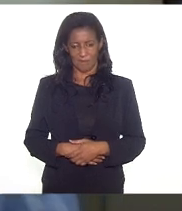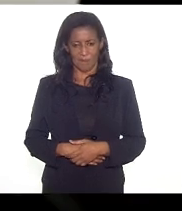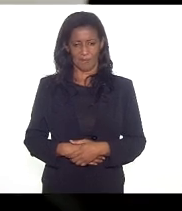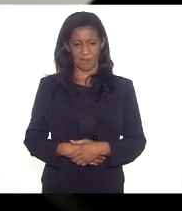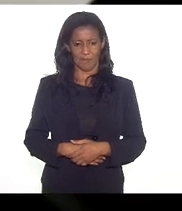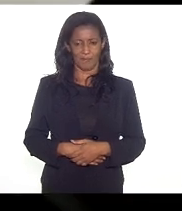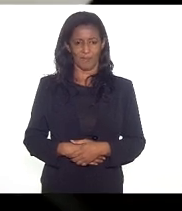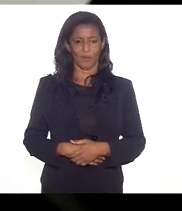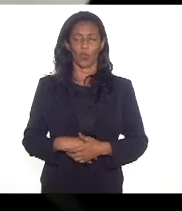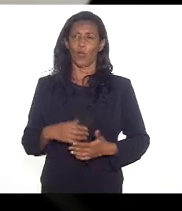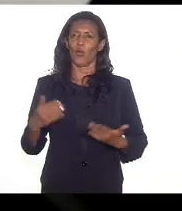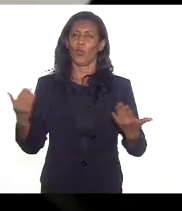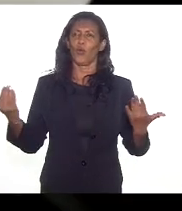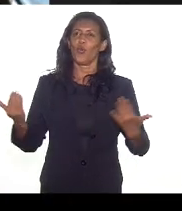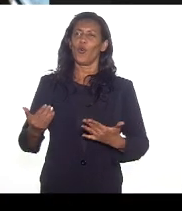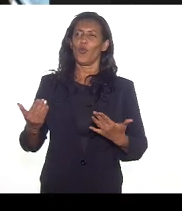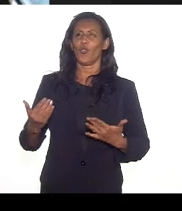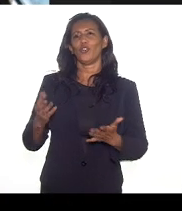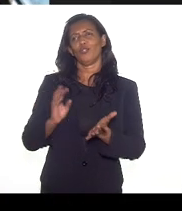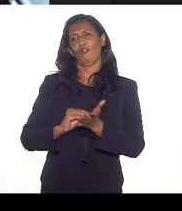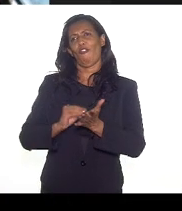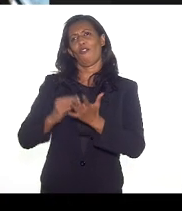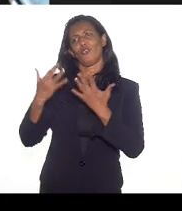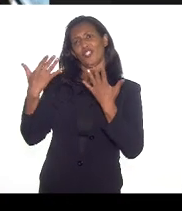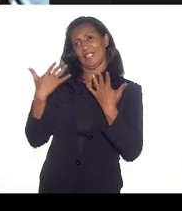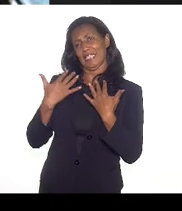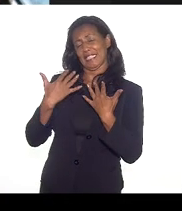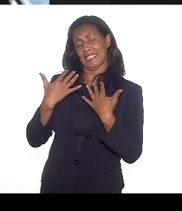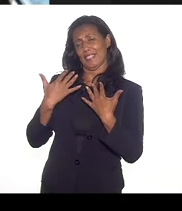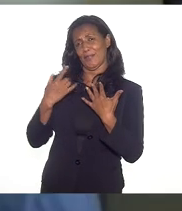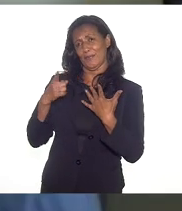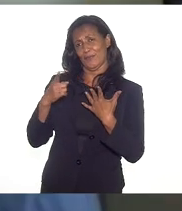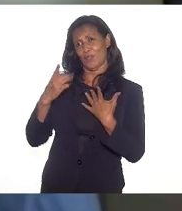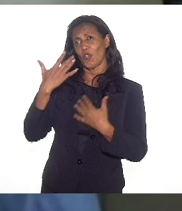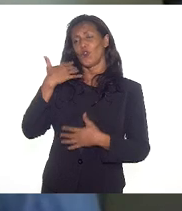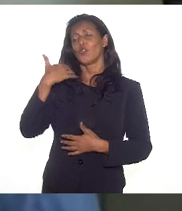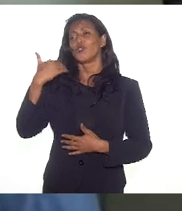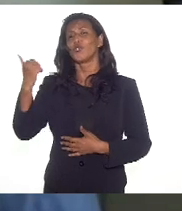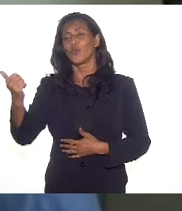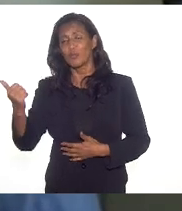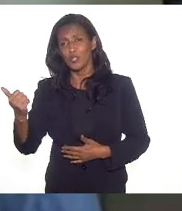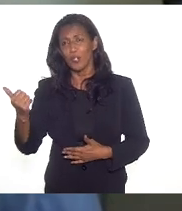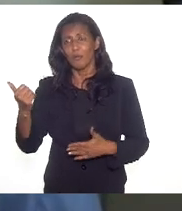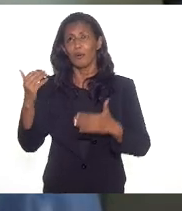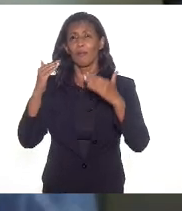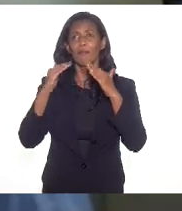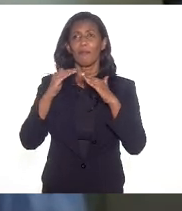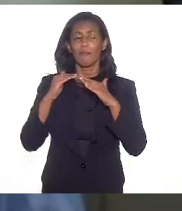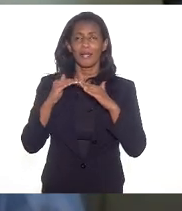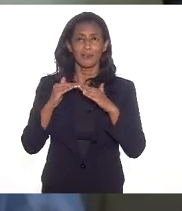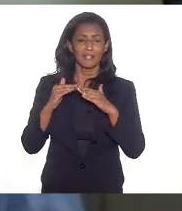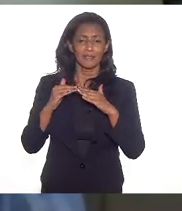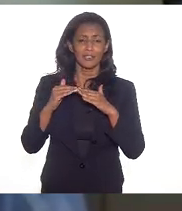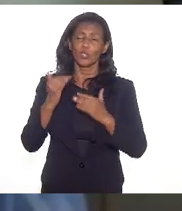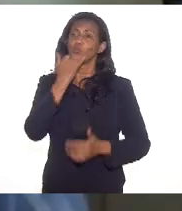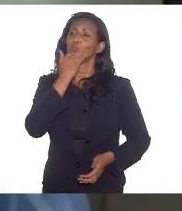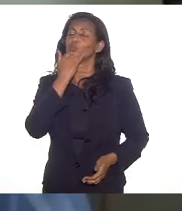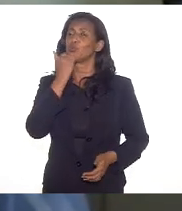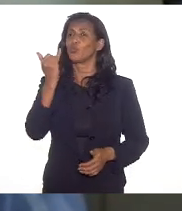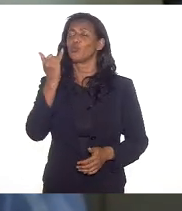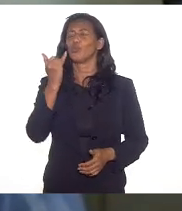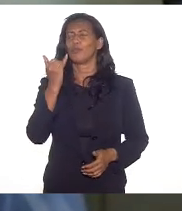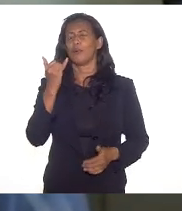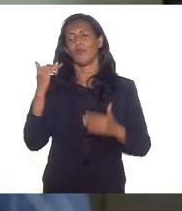Eu estou com lapso hoje de atenção. O senhor me chamou para dar parecer. CCJ. Então, o senhor desculpe, eu